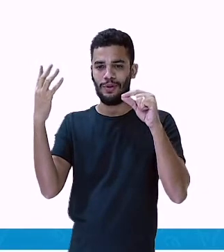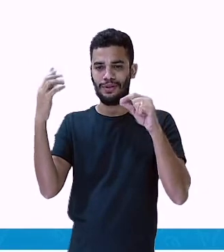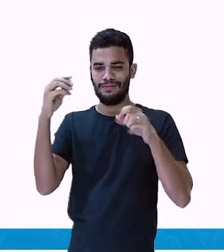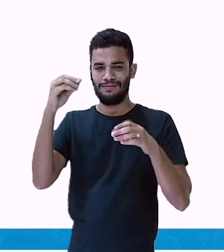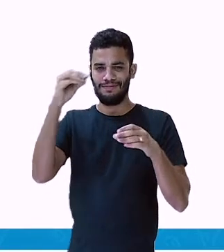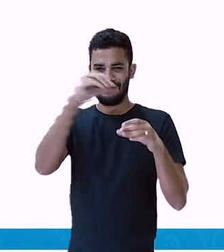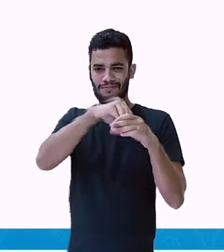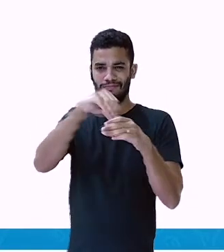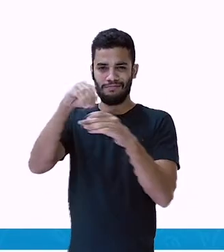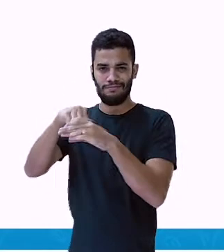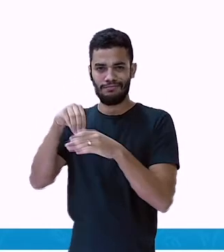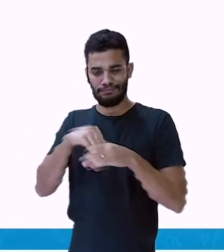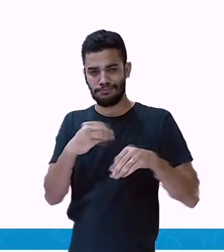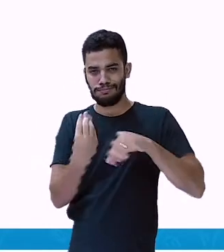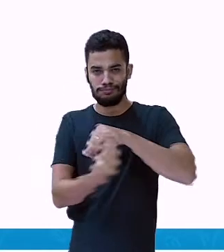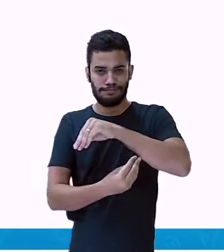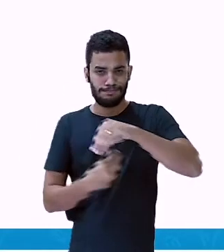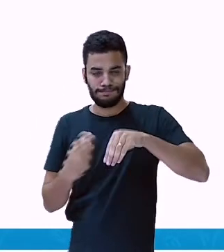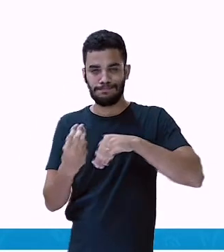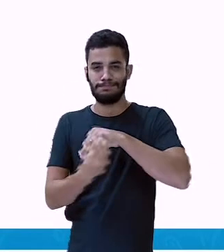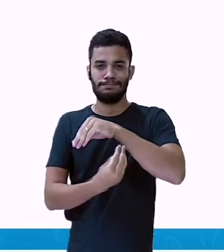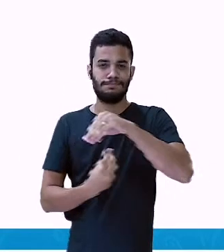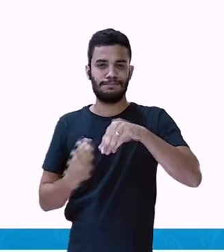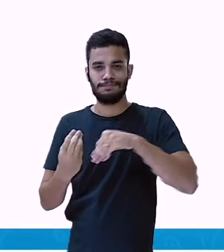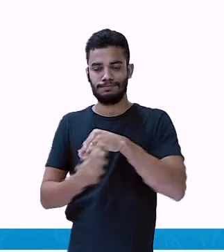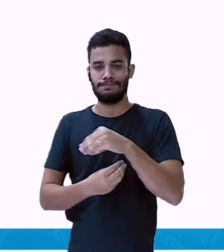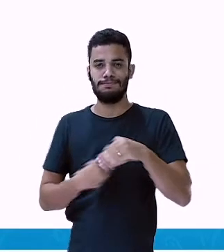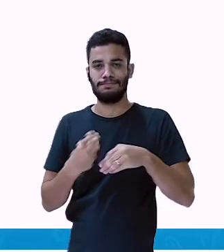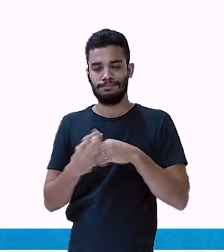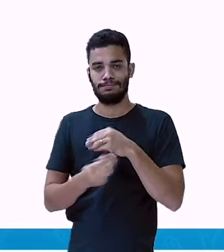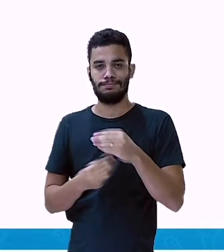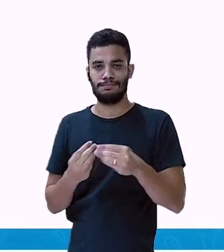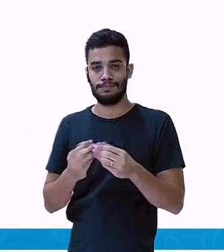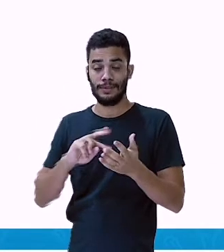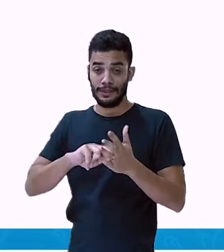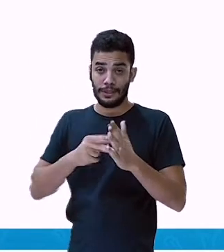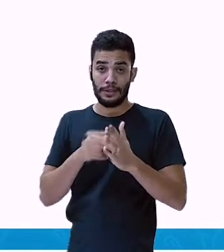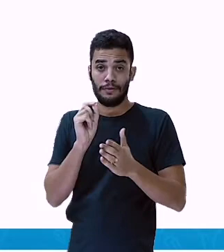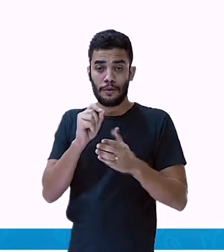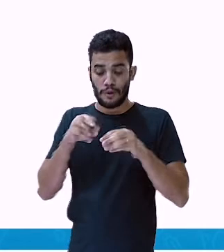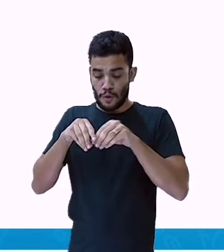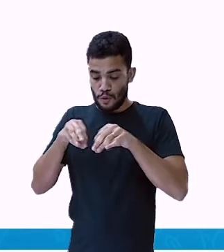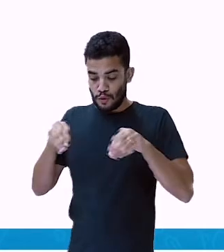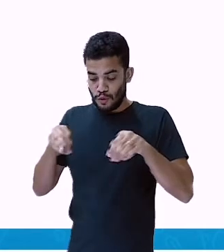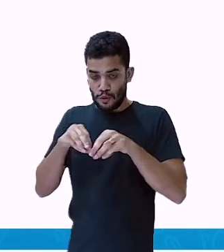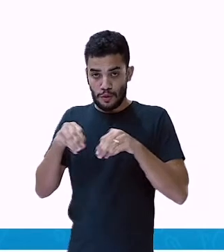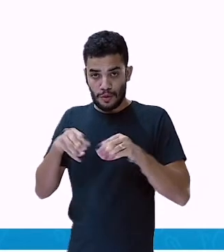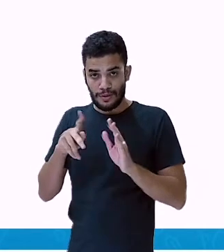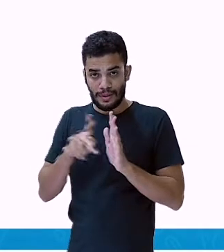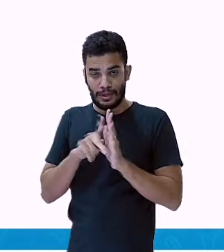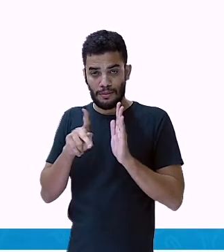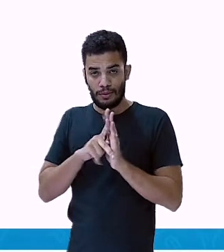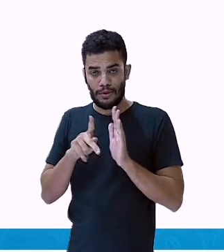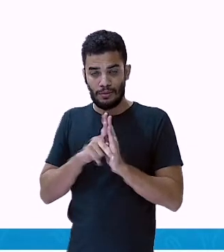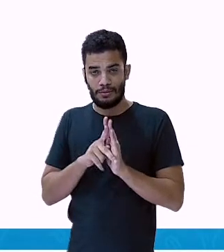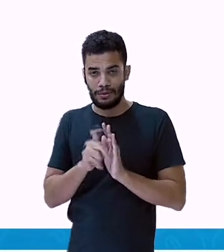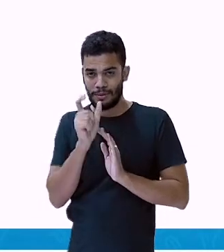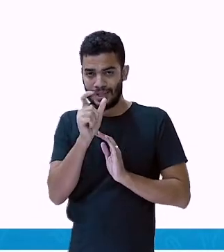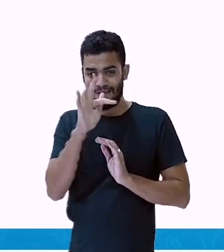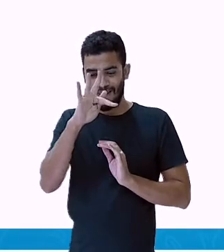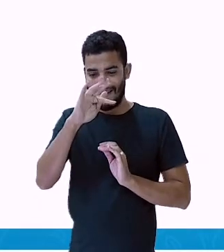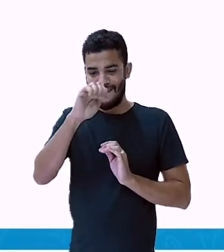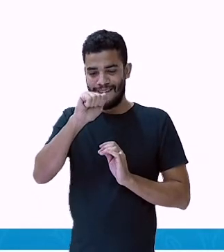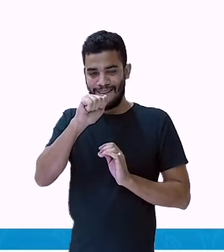Todos esses constituintes do solo são fases da